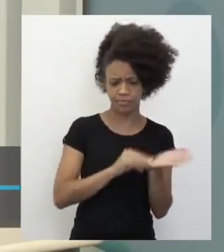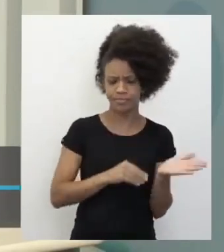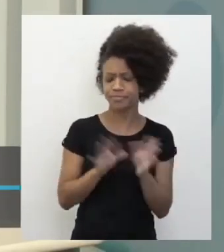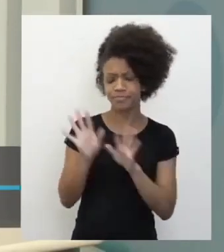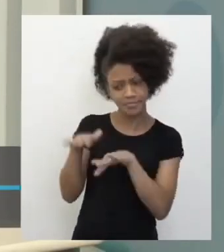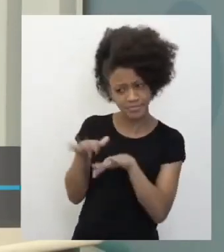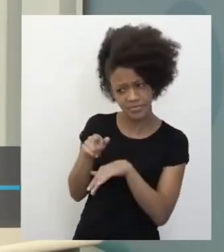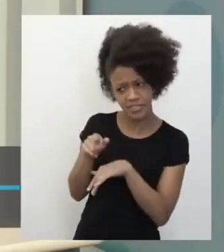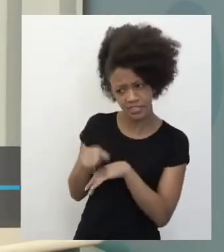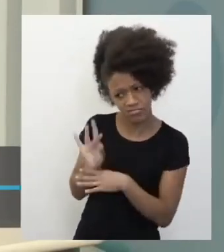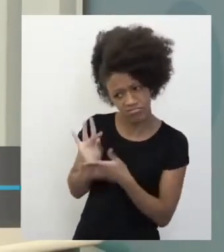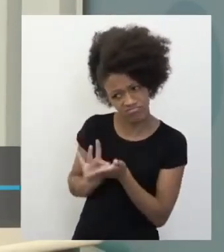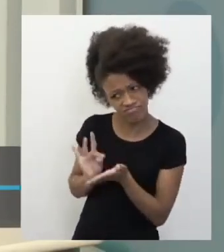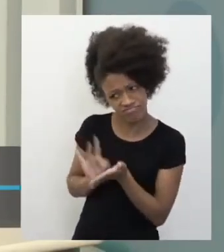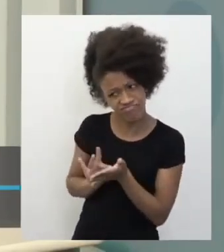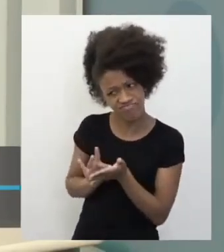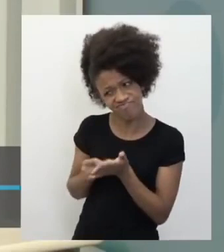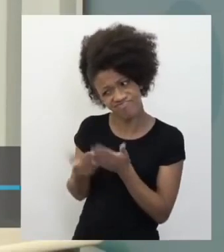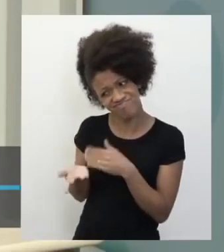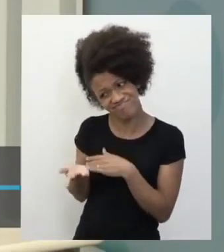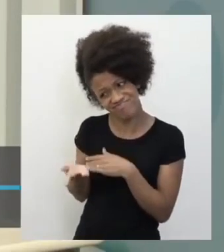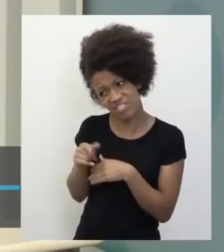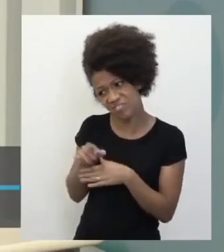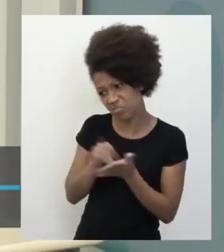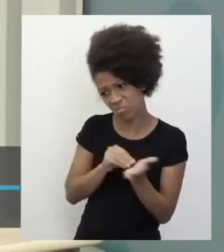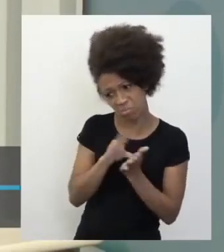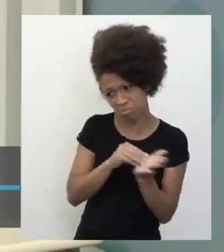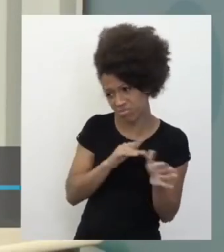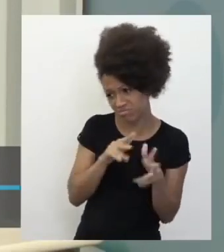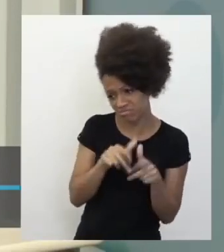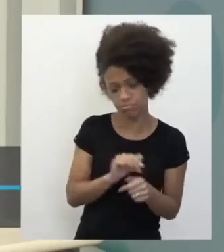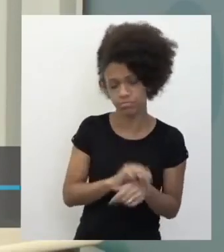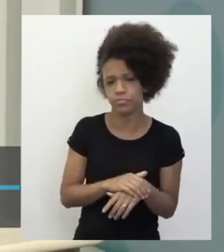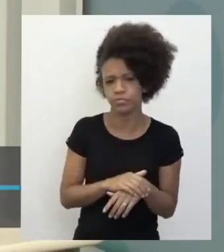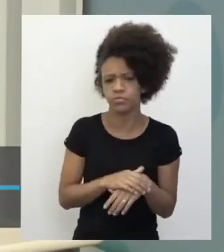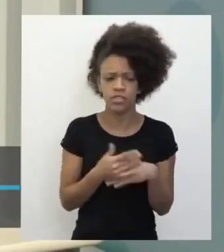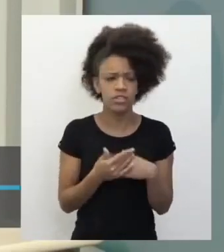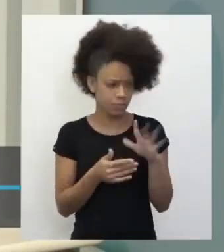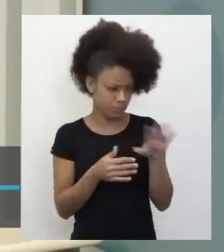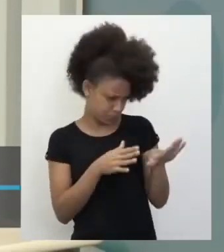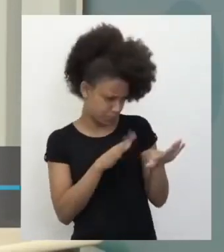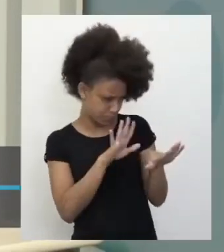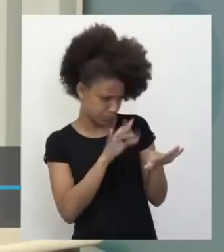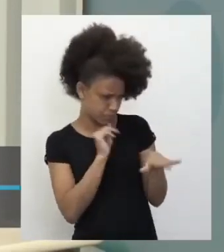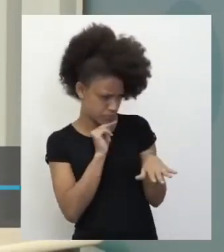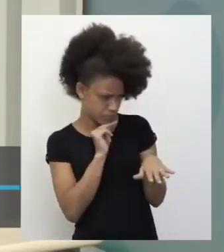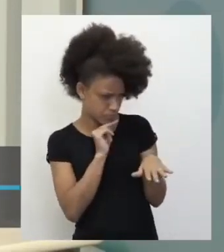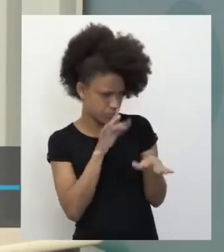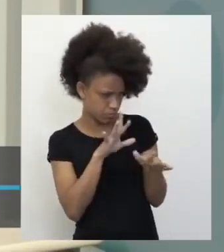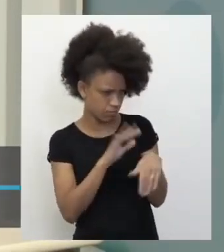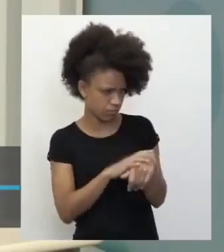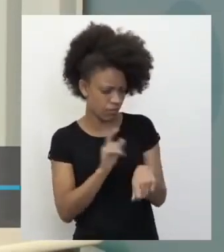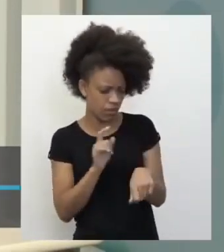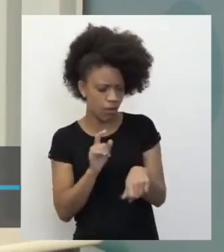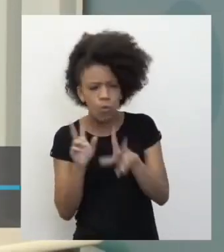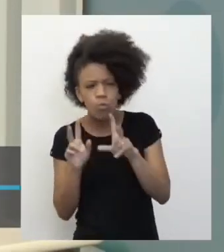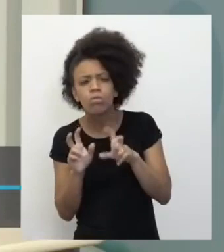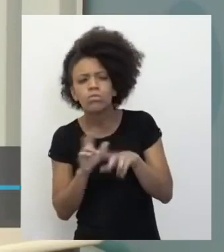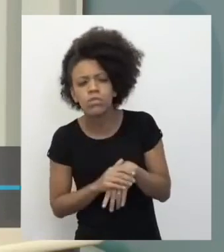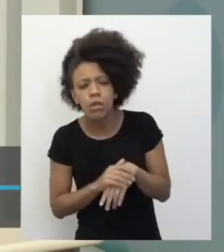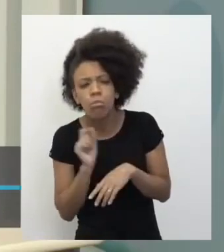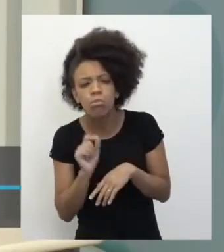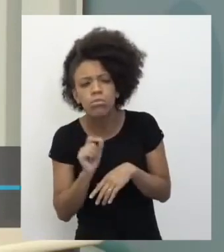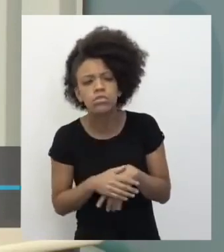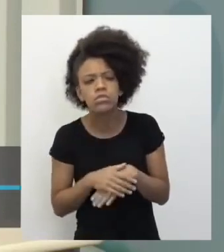assim: olha, você na realidade você copia tudo. E ele falou: faz assim, me dá um mote, me dá um tema, um motivo que